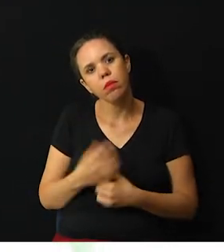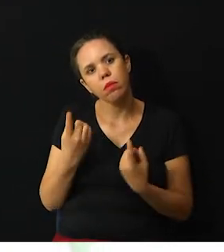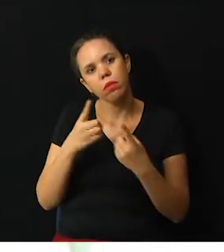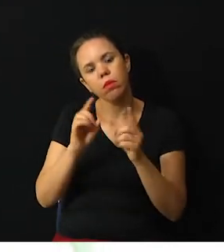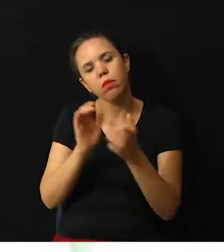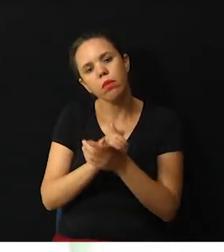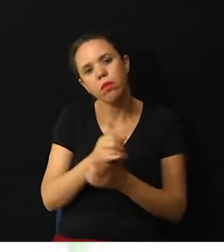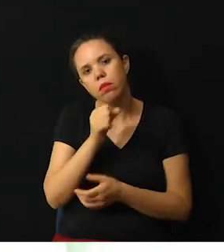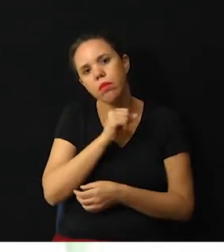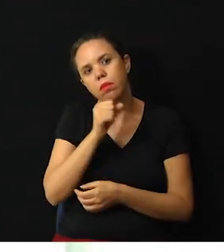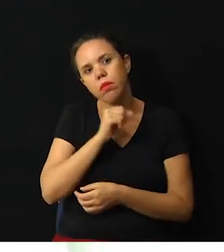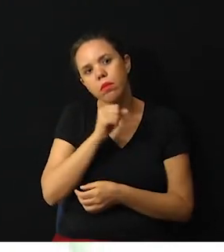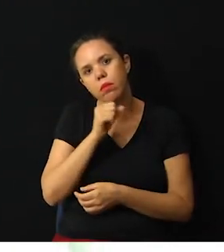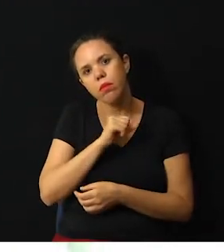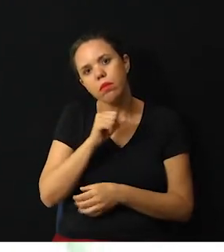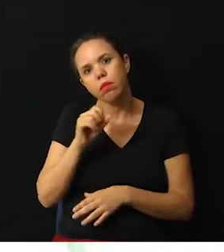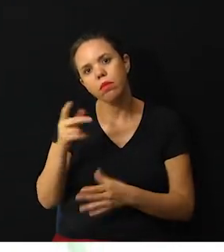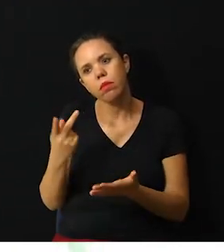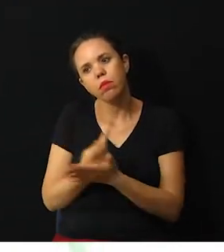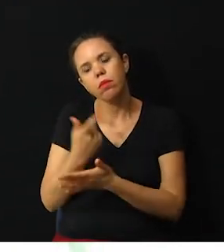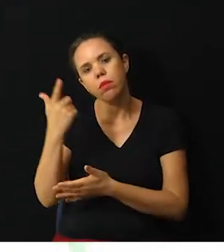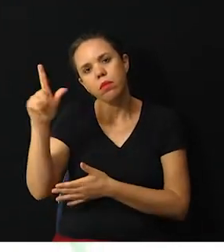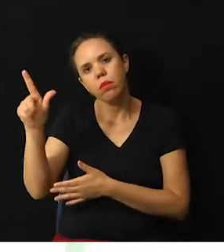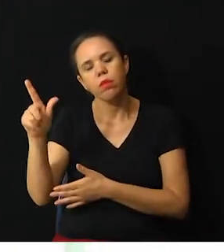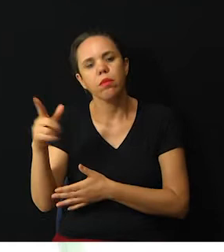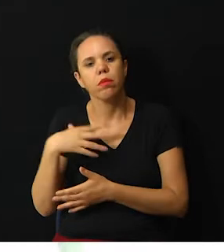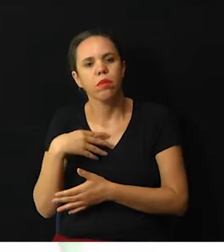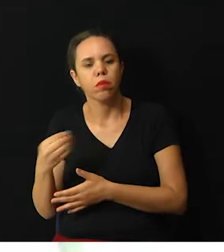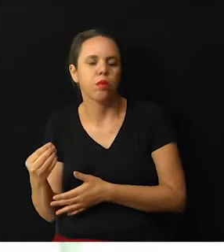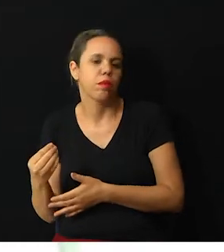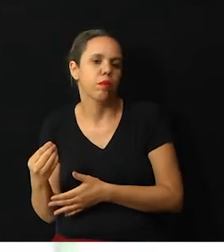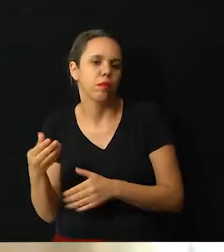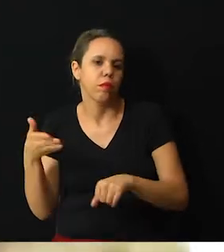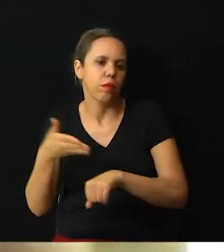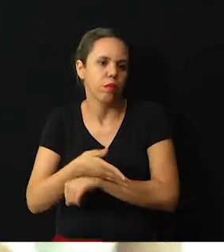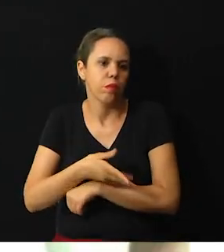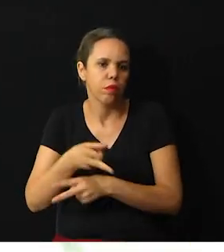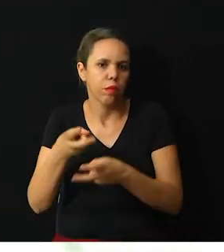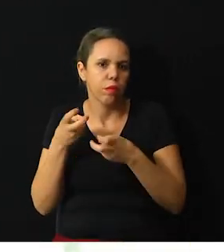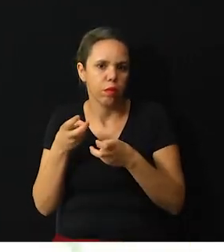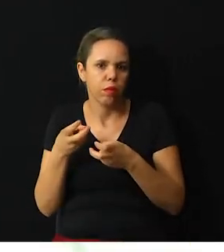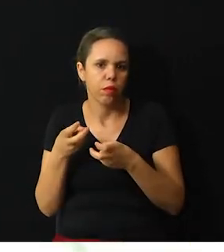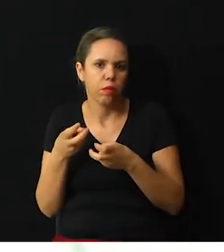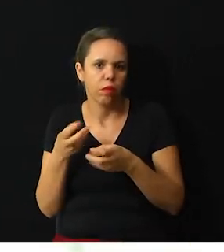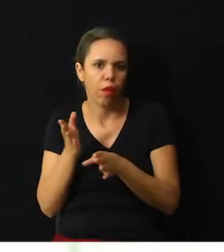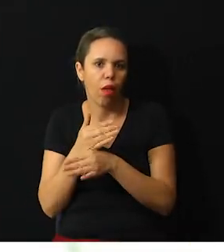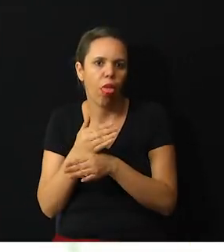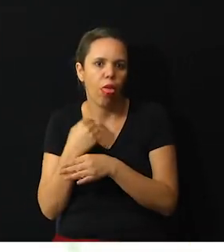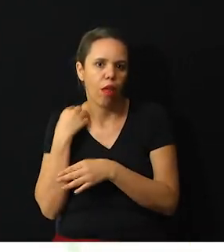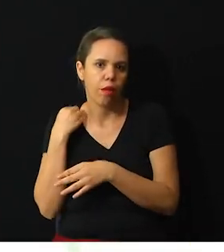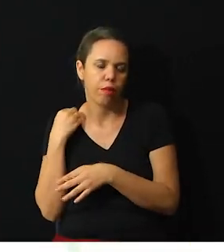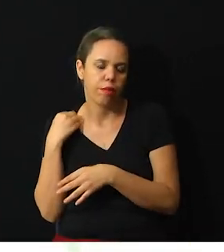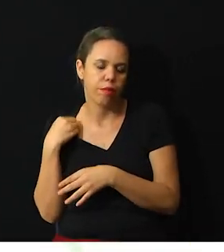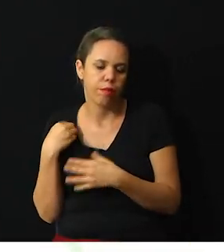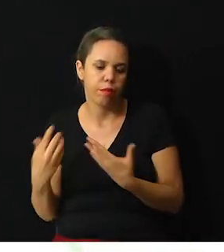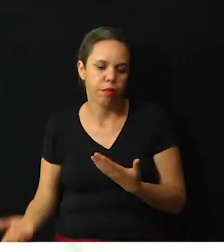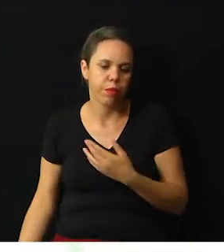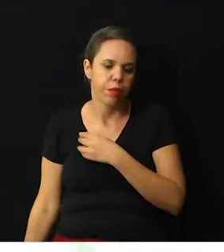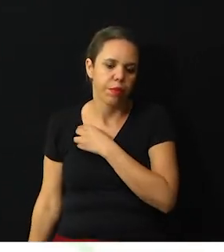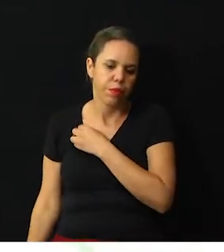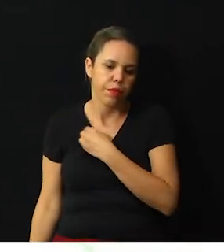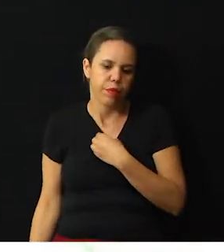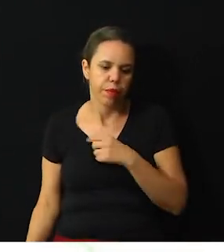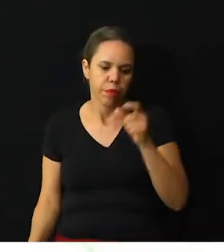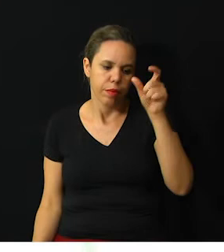casais idosos, um meio que acoberta os erros dos outros, daí vem um filho que vem visitar e percebe que a coisa está um pouco desorganizada em casa, né?